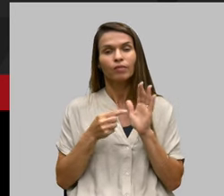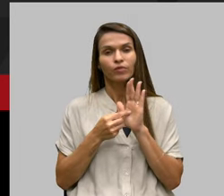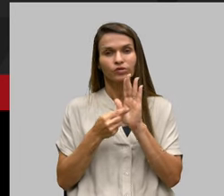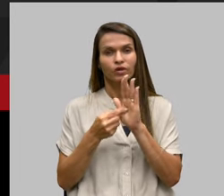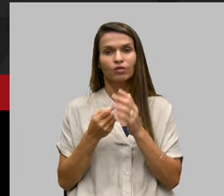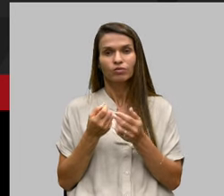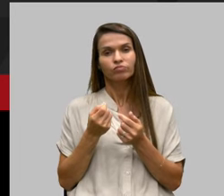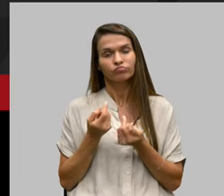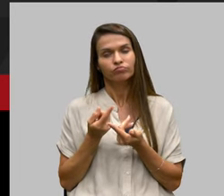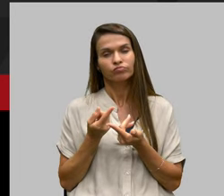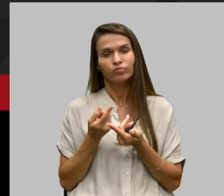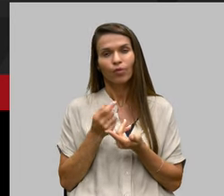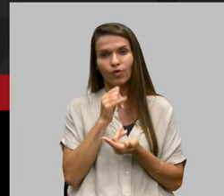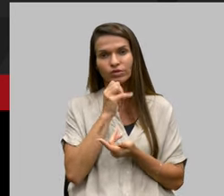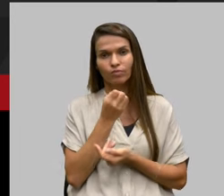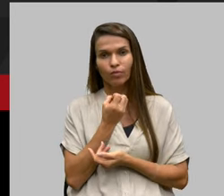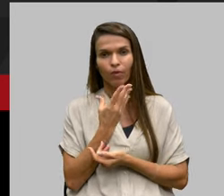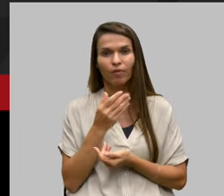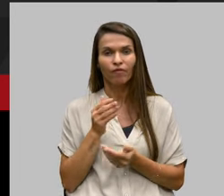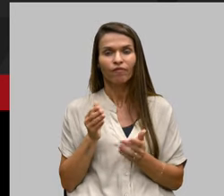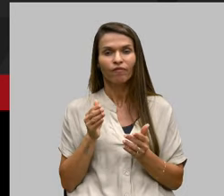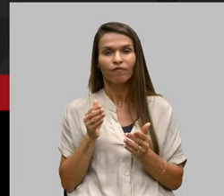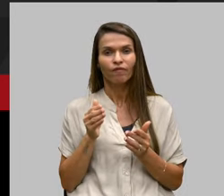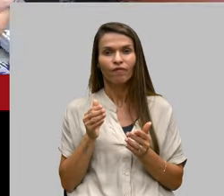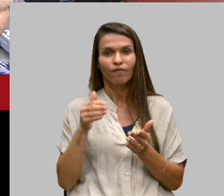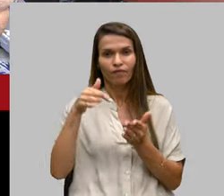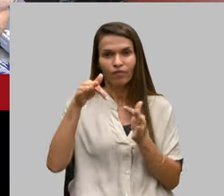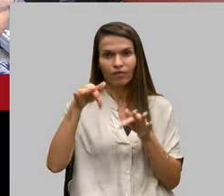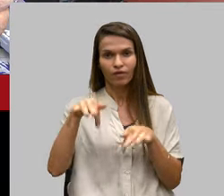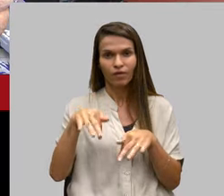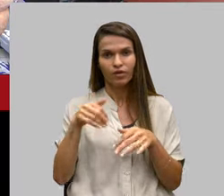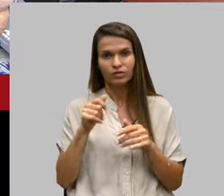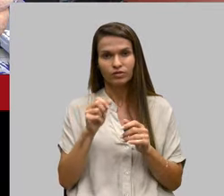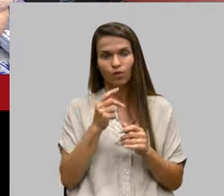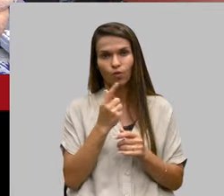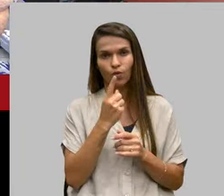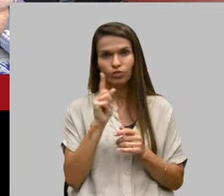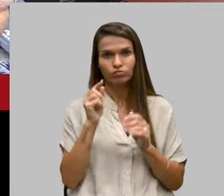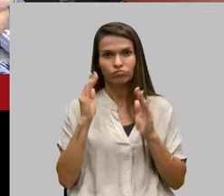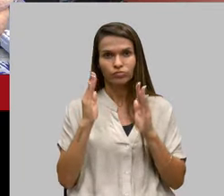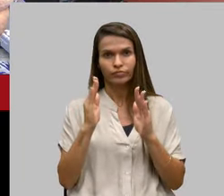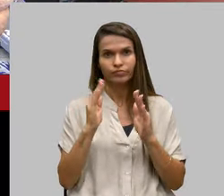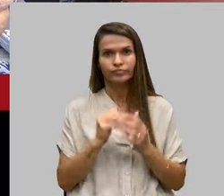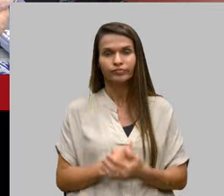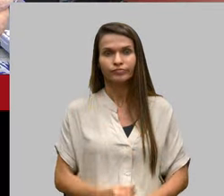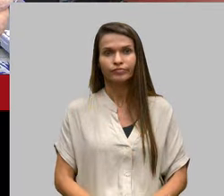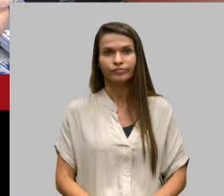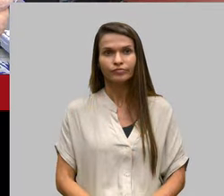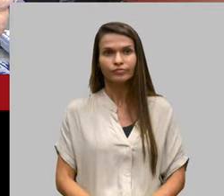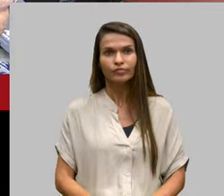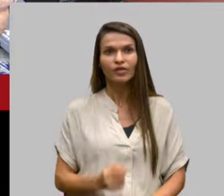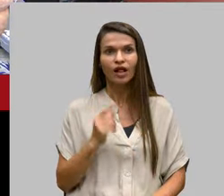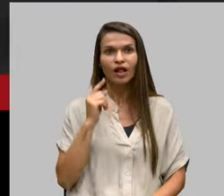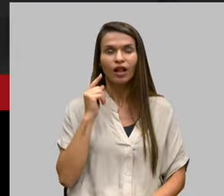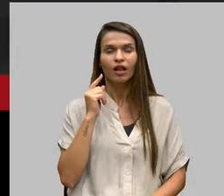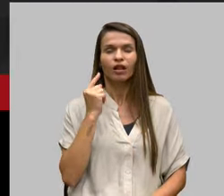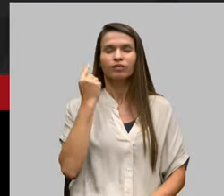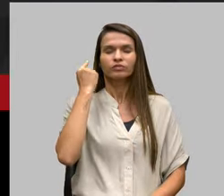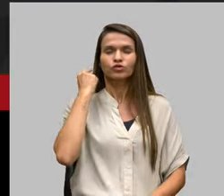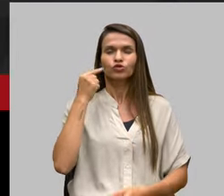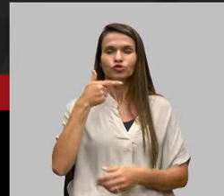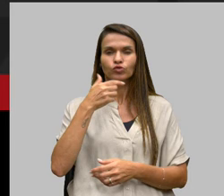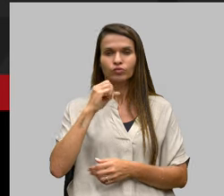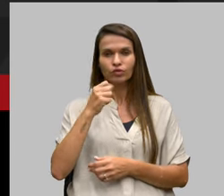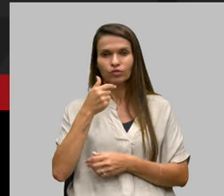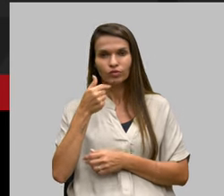gente poder fechar esse último bloco porque eh e lá em 2012 nós acompanhamos um caso